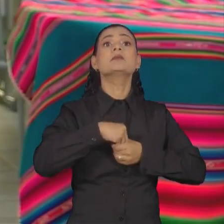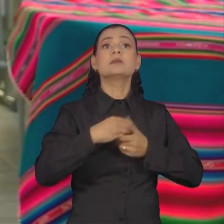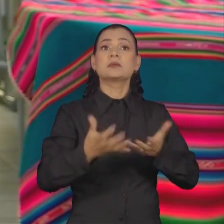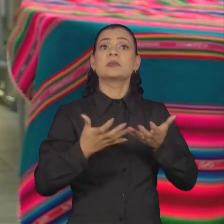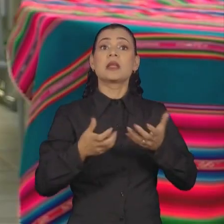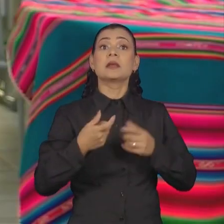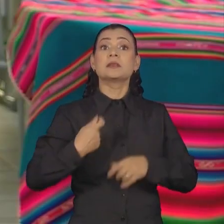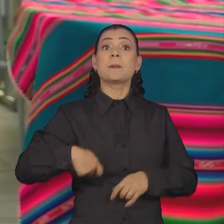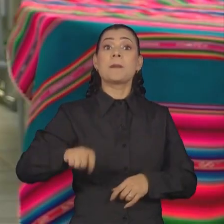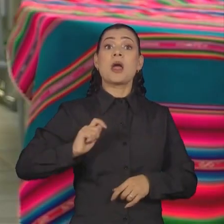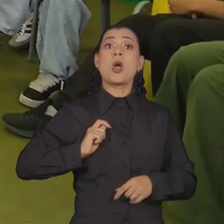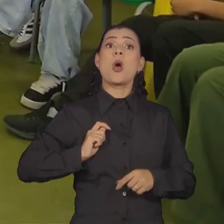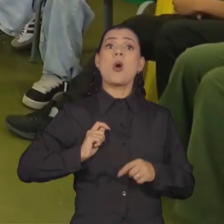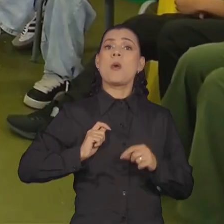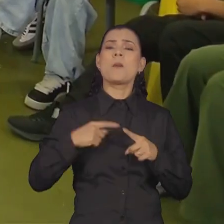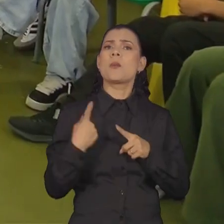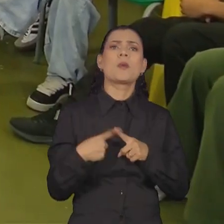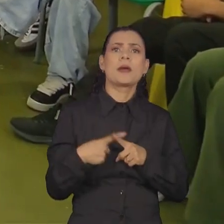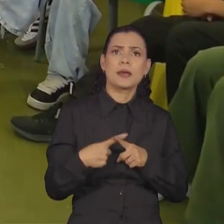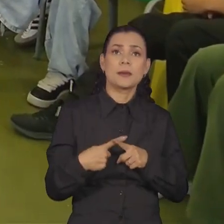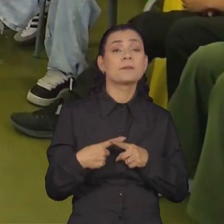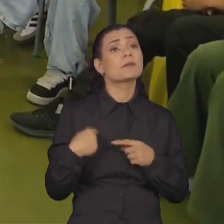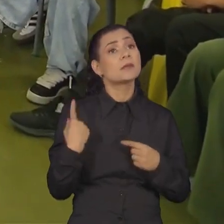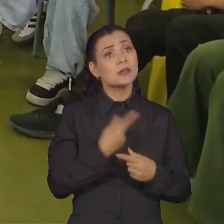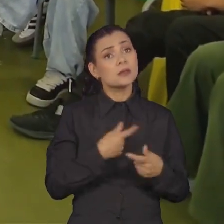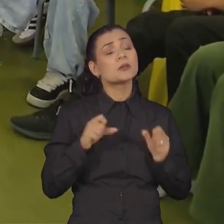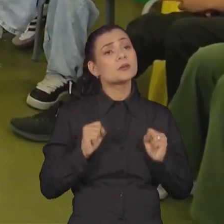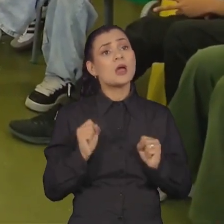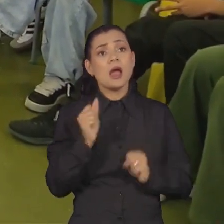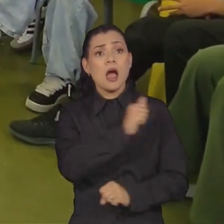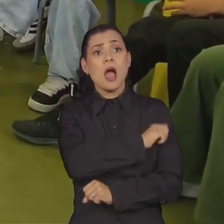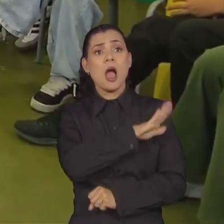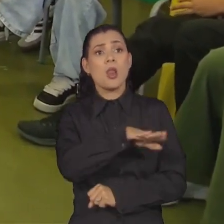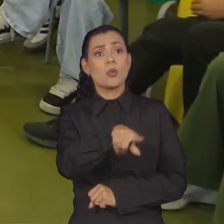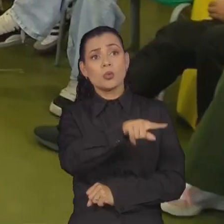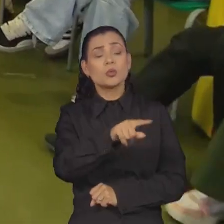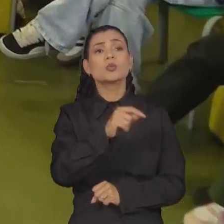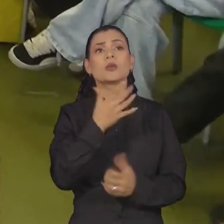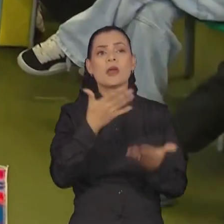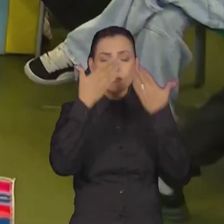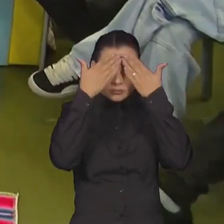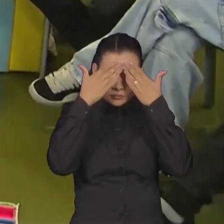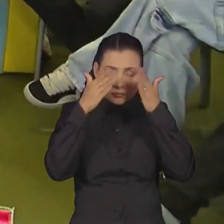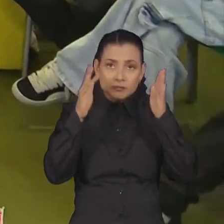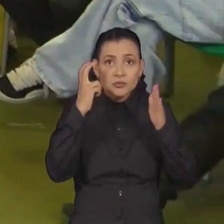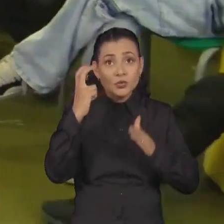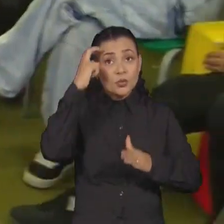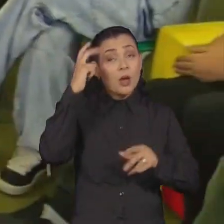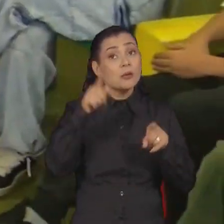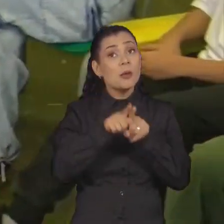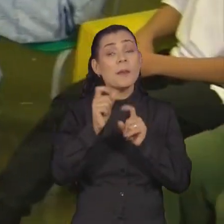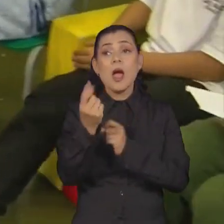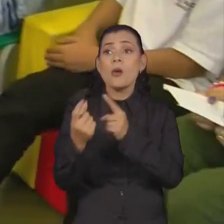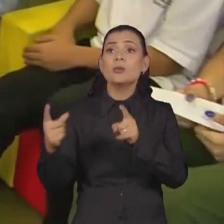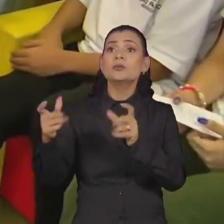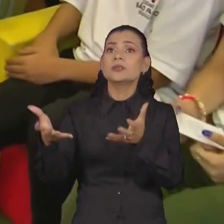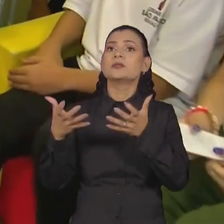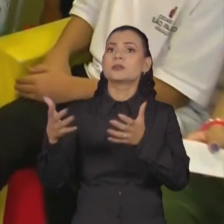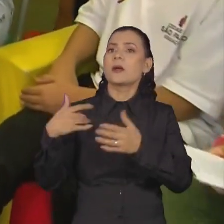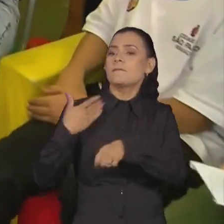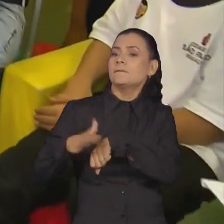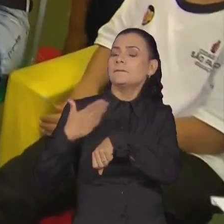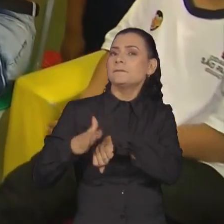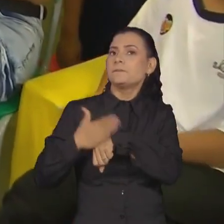em espanhol. Então, a gente poderia, tanto aquele aluno que quer ampliar o seu horizonte cultural, como aquele que quer